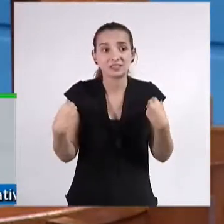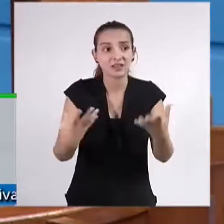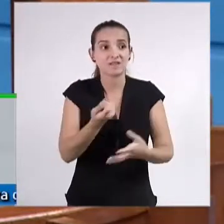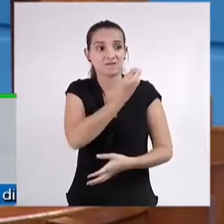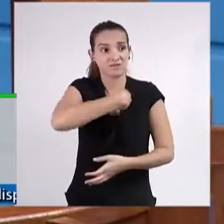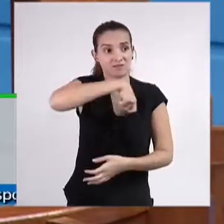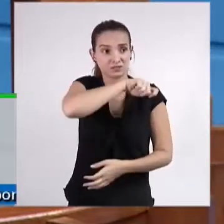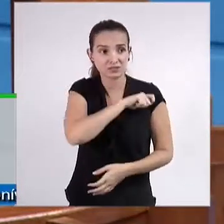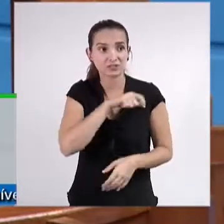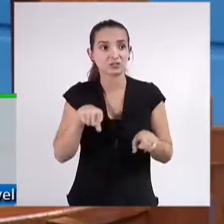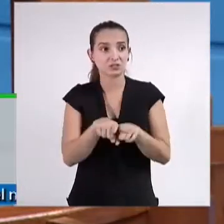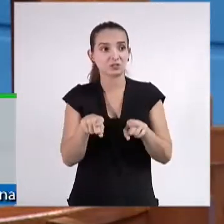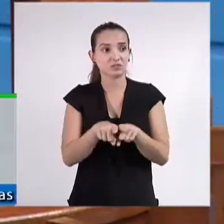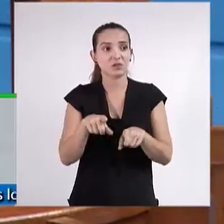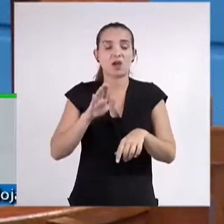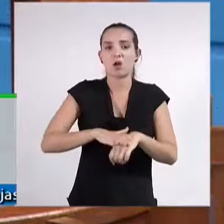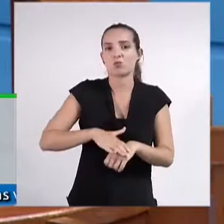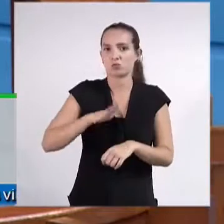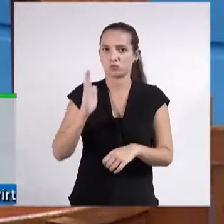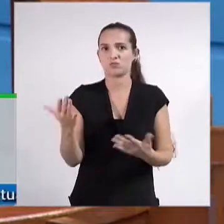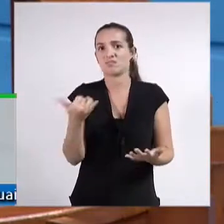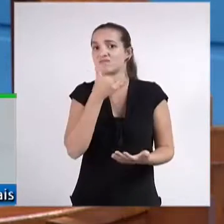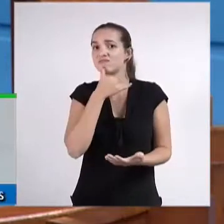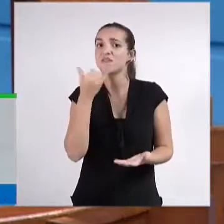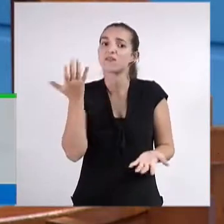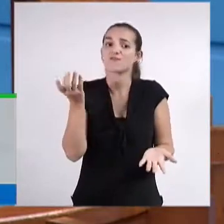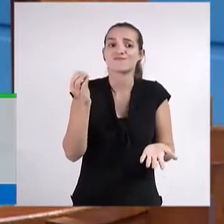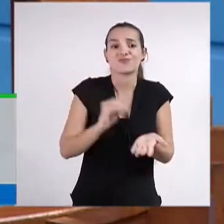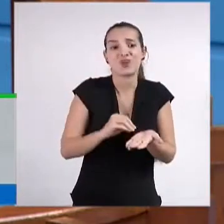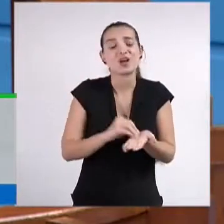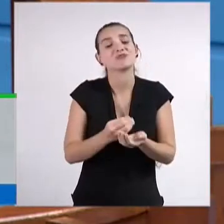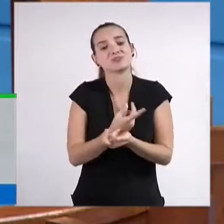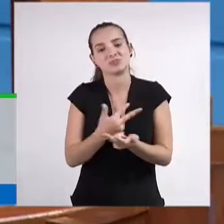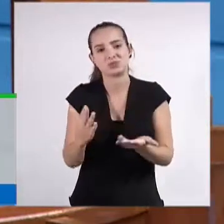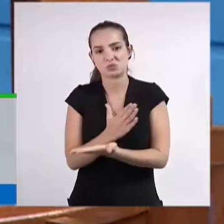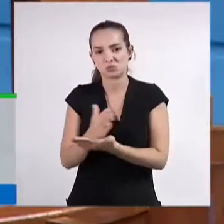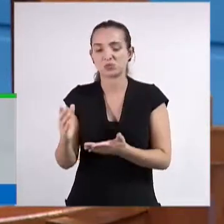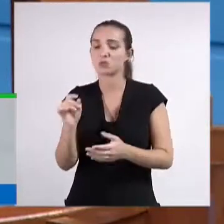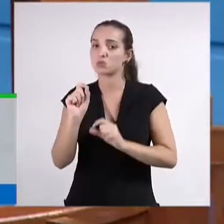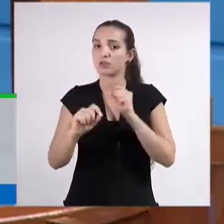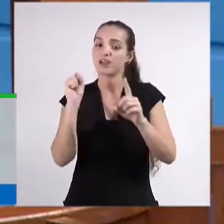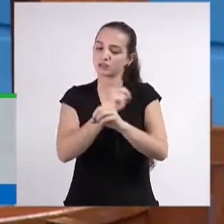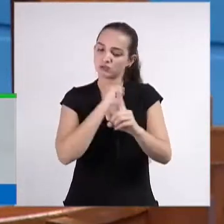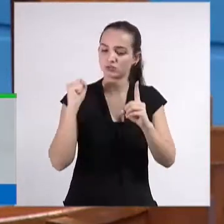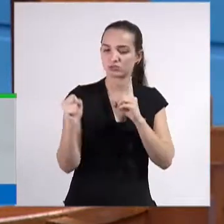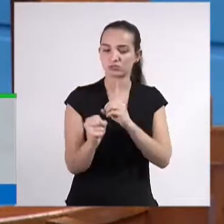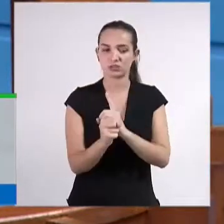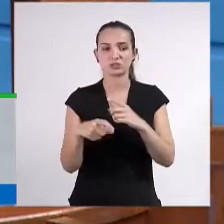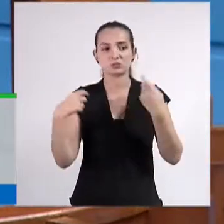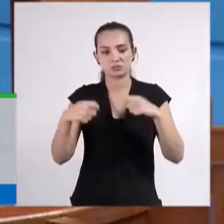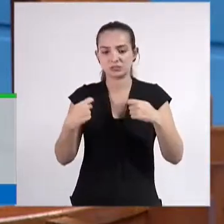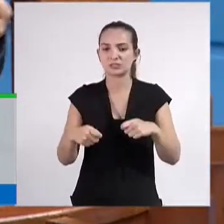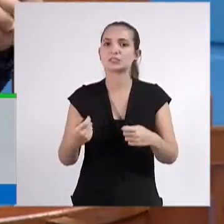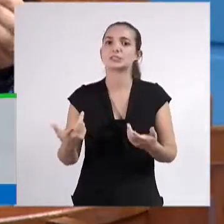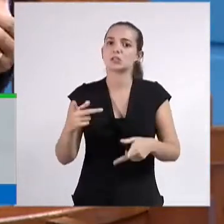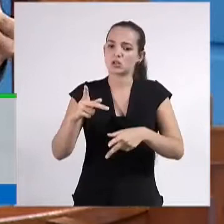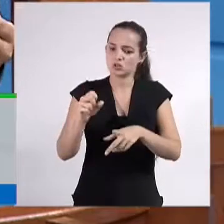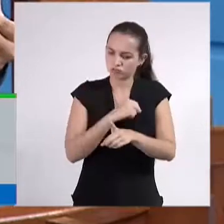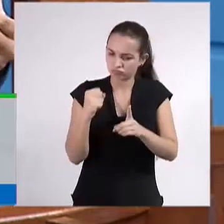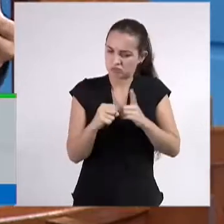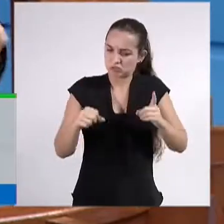têm tanta autonomia assim, infelizmente. Então, a sociedade, de uma forma geral, tem que acionar todas